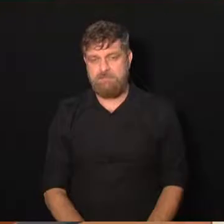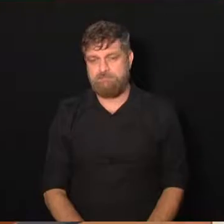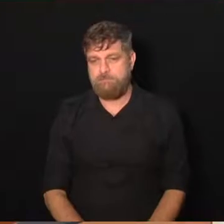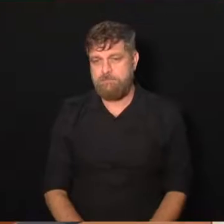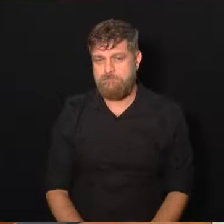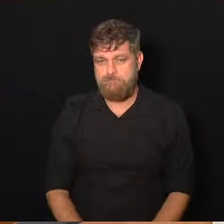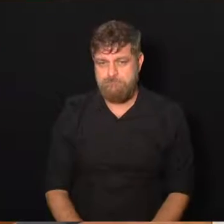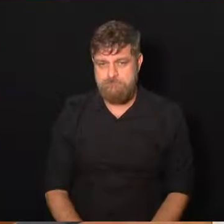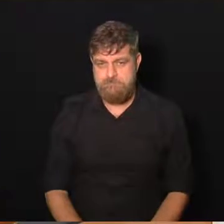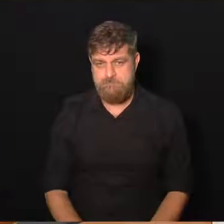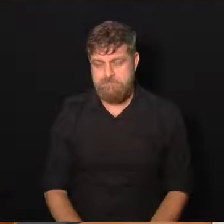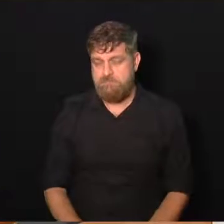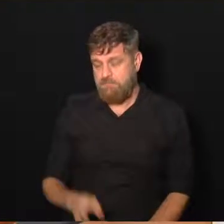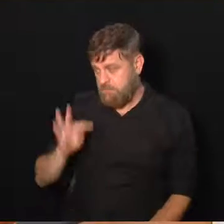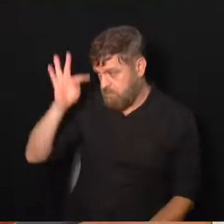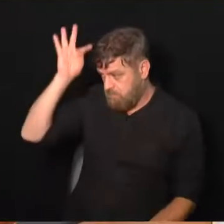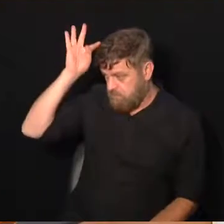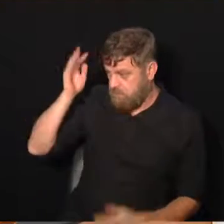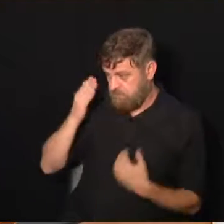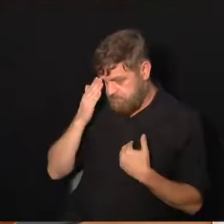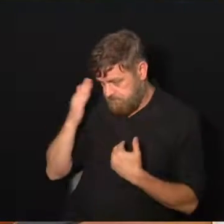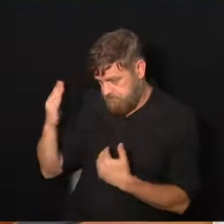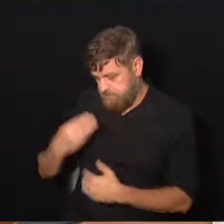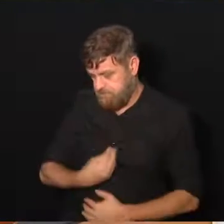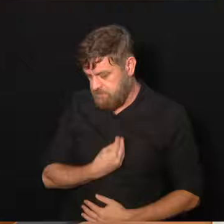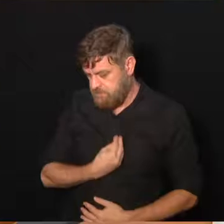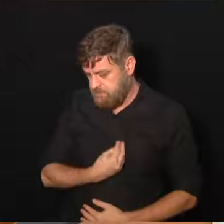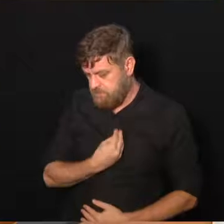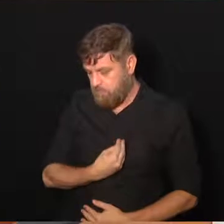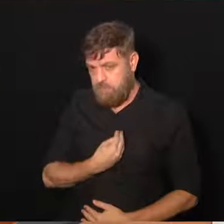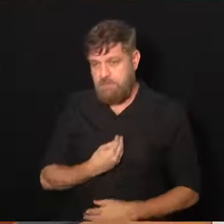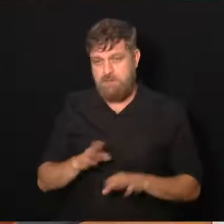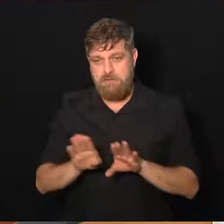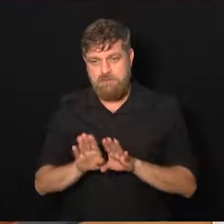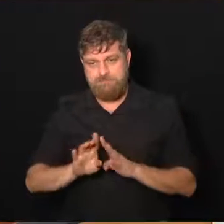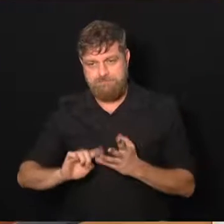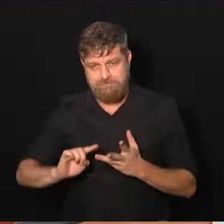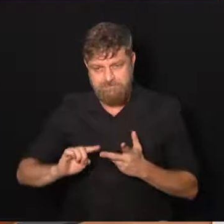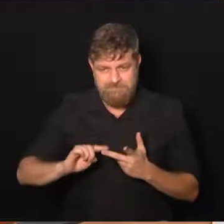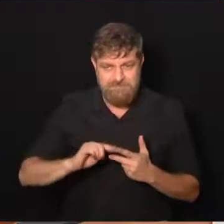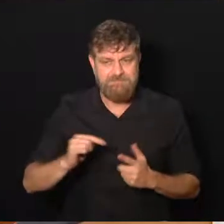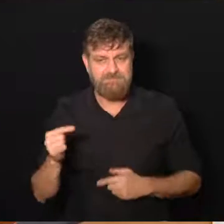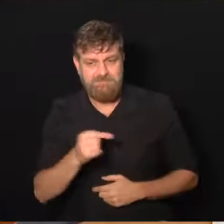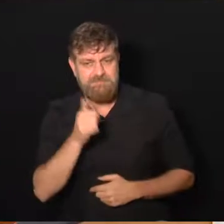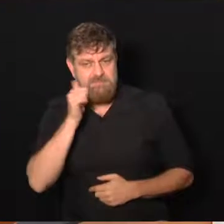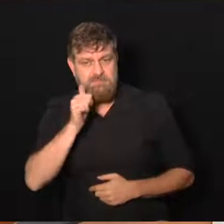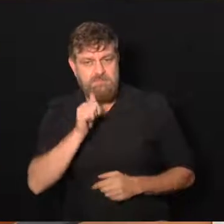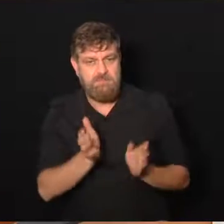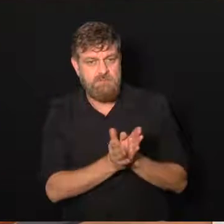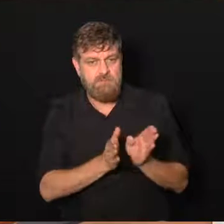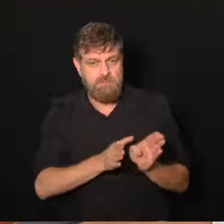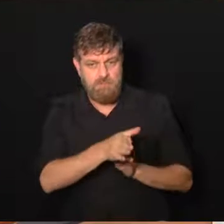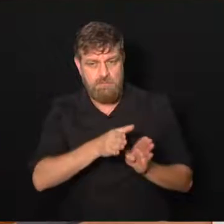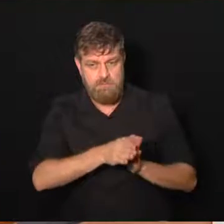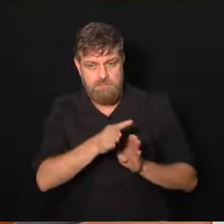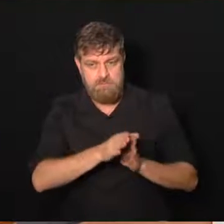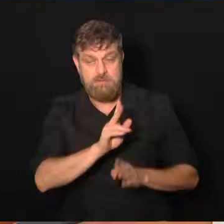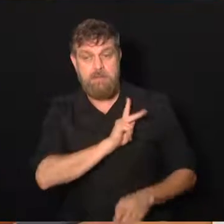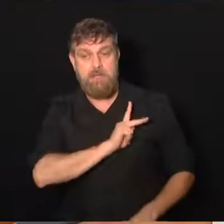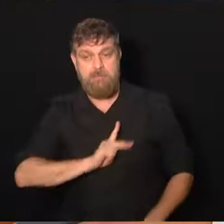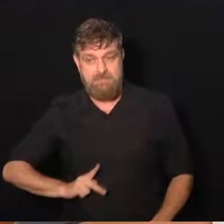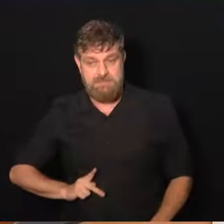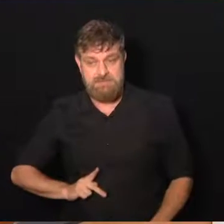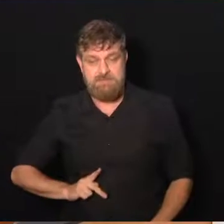presença, ao Flávio Lamas. E também as considerações iniciais da conselheira do